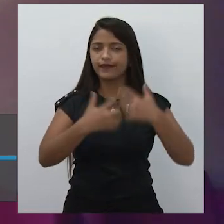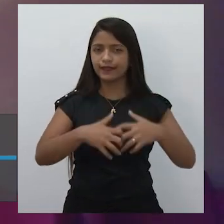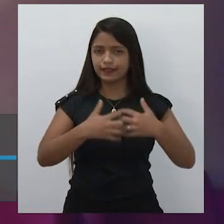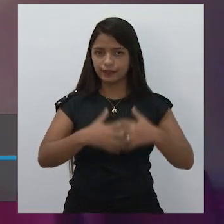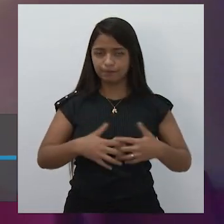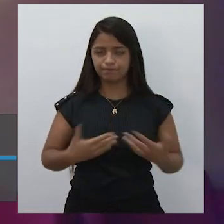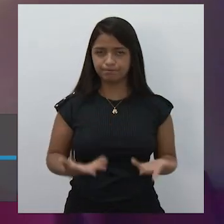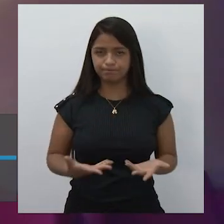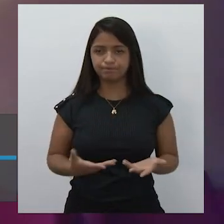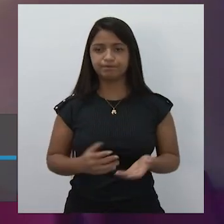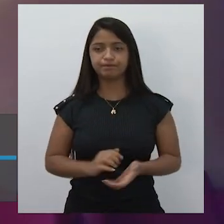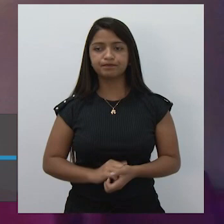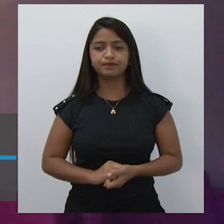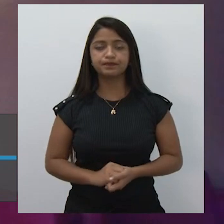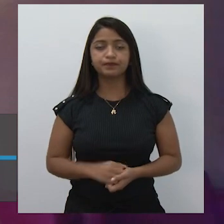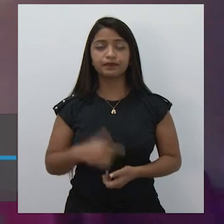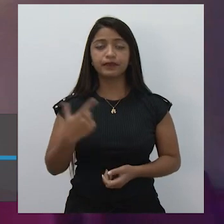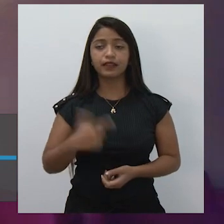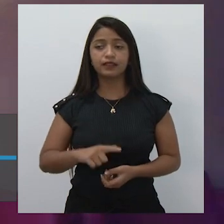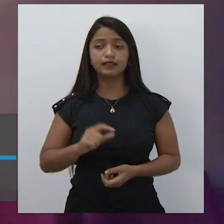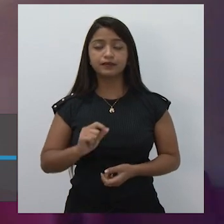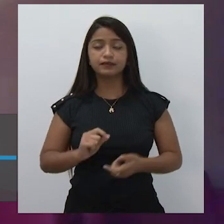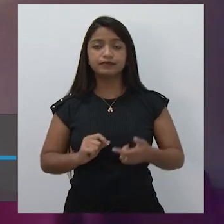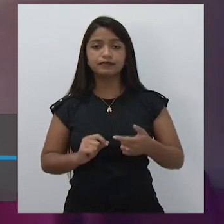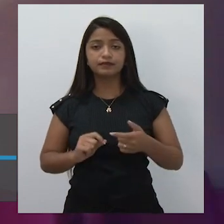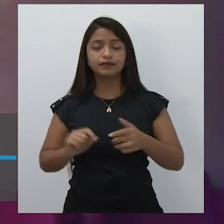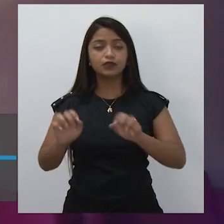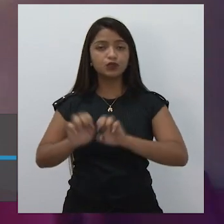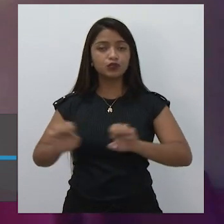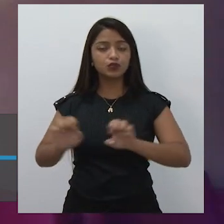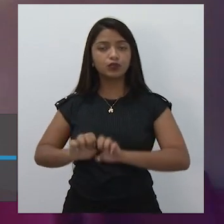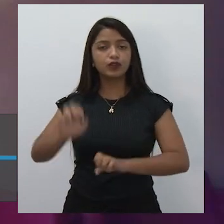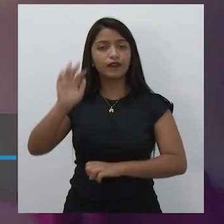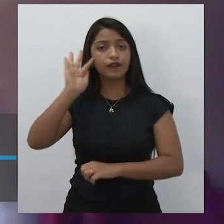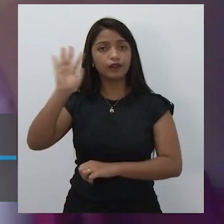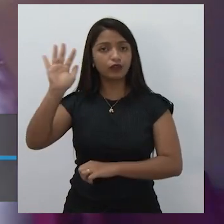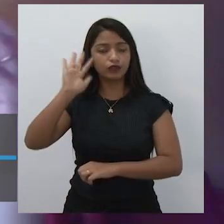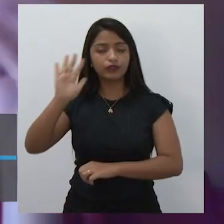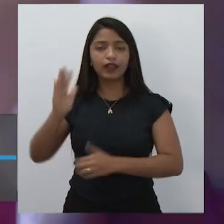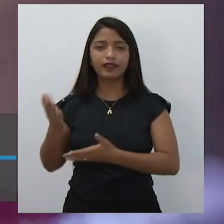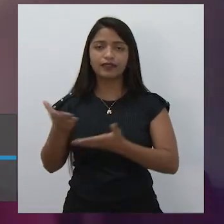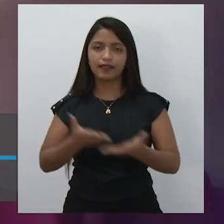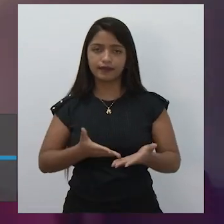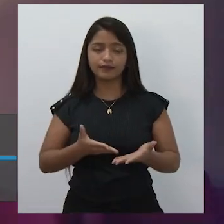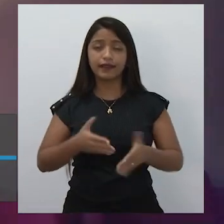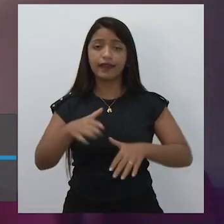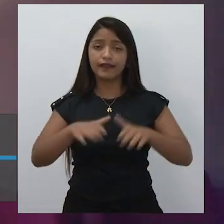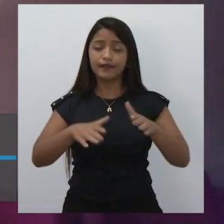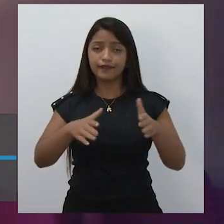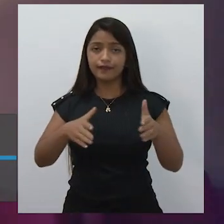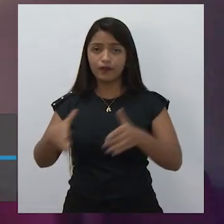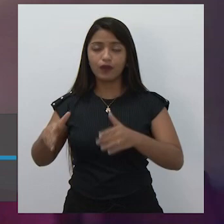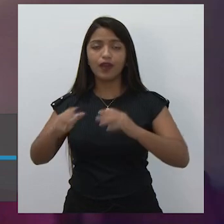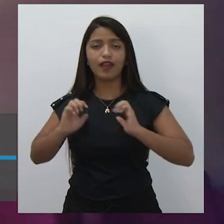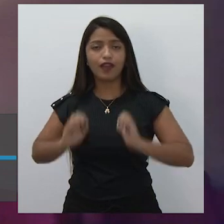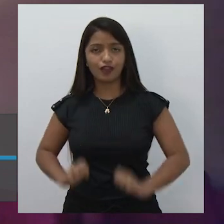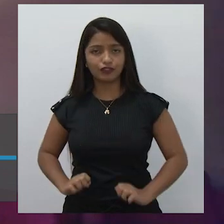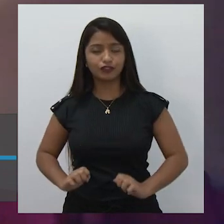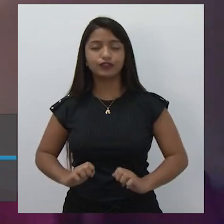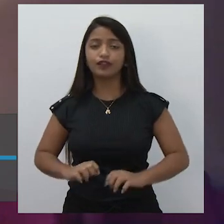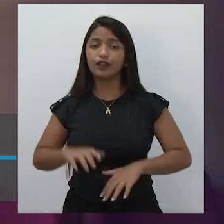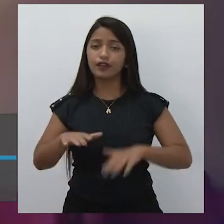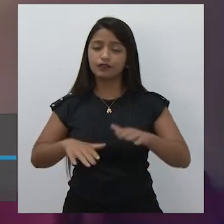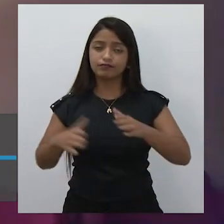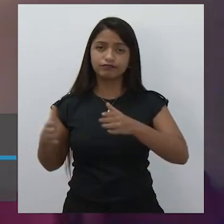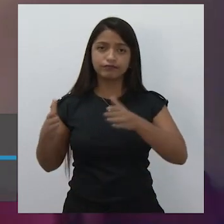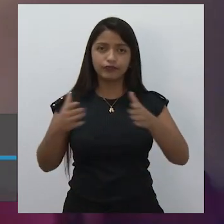a gente traz um pouco da estrutura da filosofia. Então, tem hora que a gente está com um olhar voltado sobre a ética, tem hora que a gente está com um